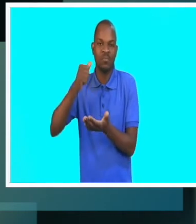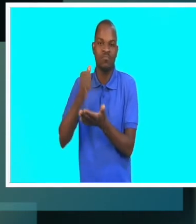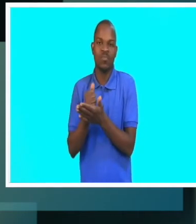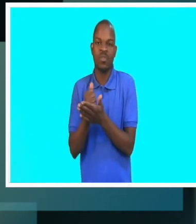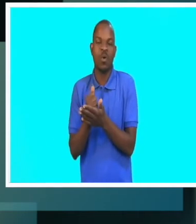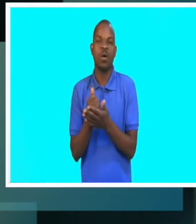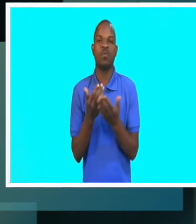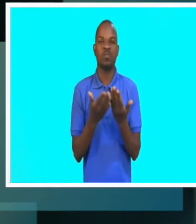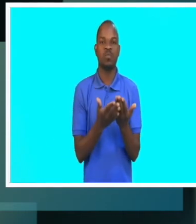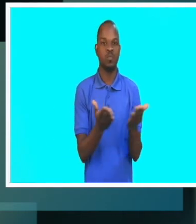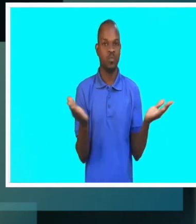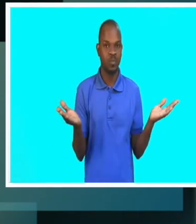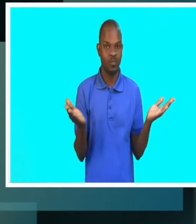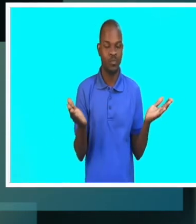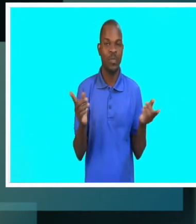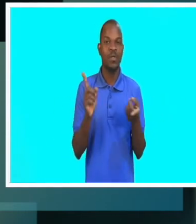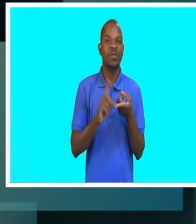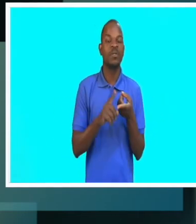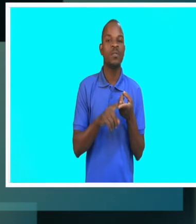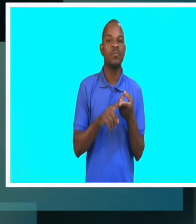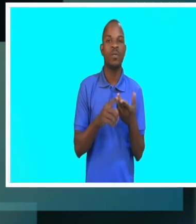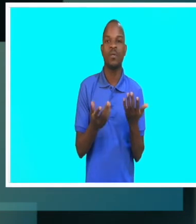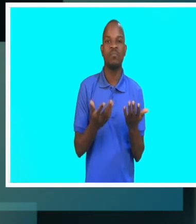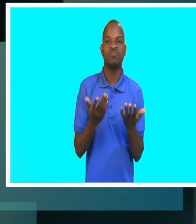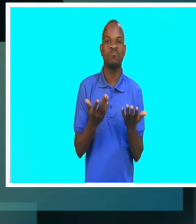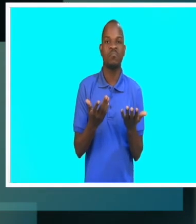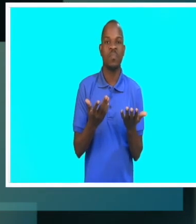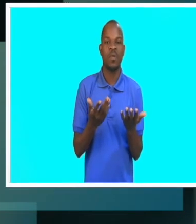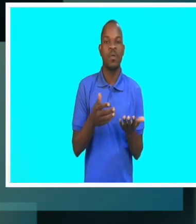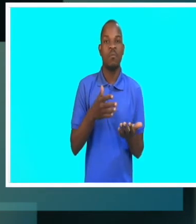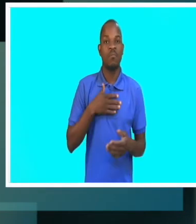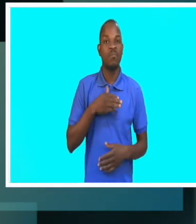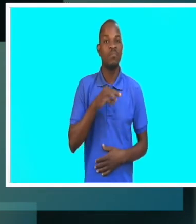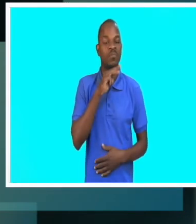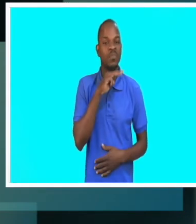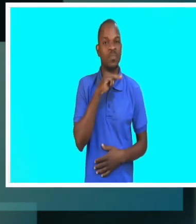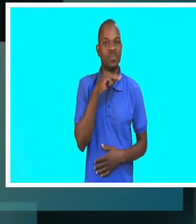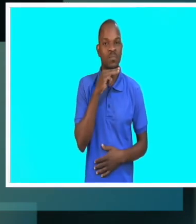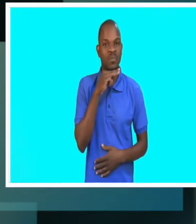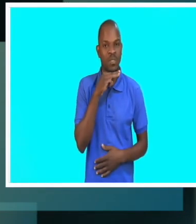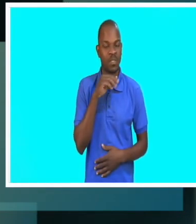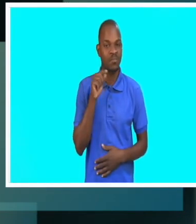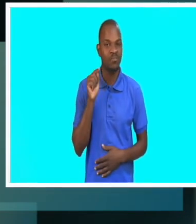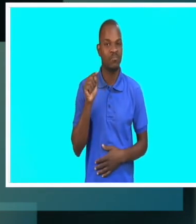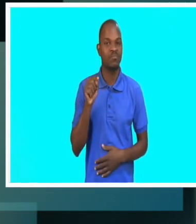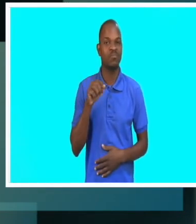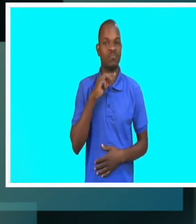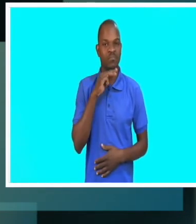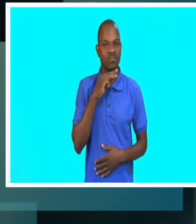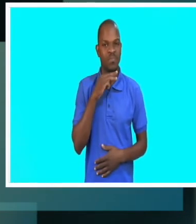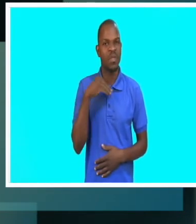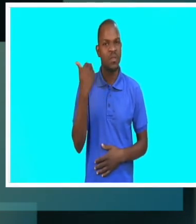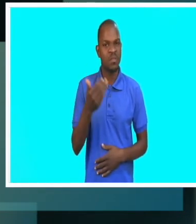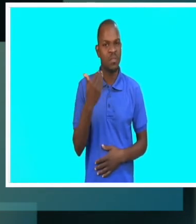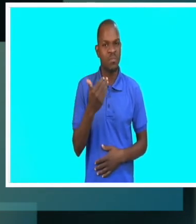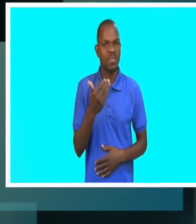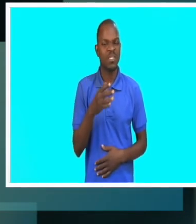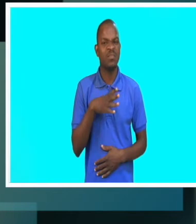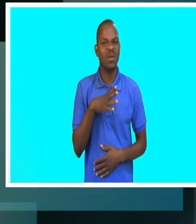é que é, desse esconderijo. Porque, do outro lado, posso até dizer que minha mãe,